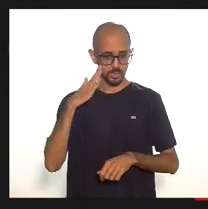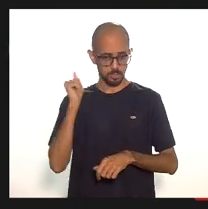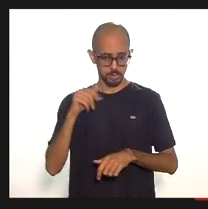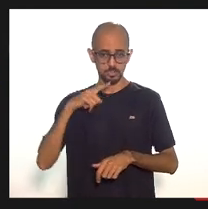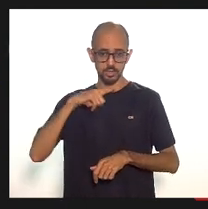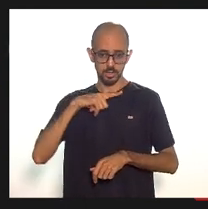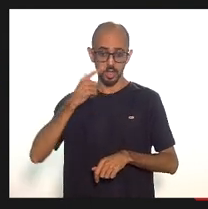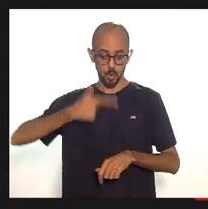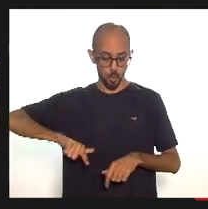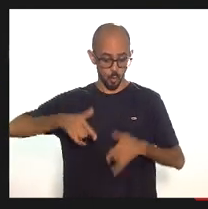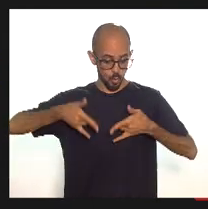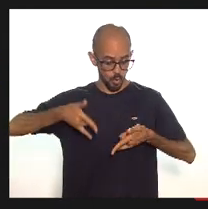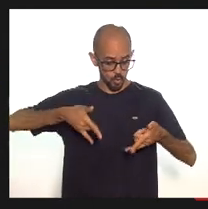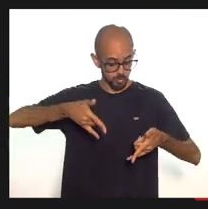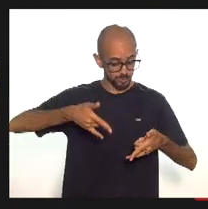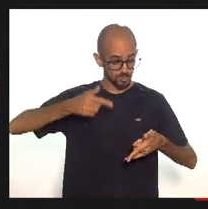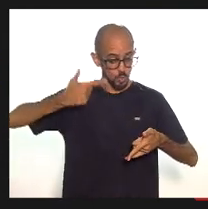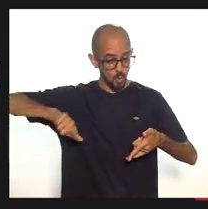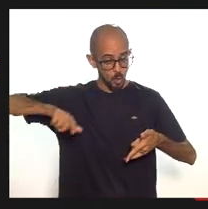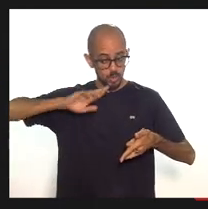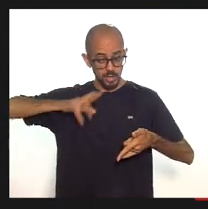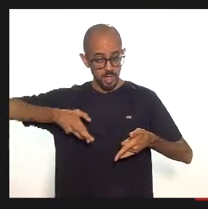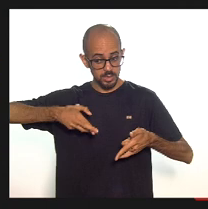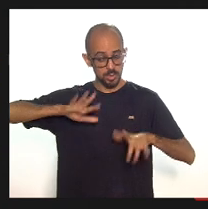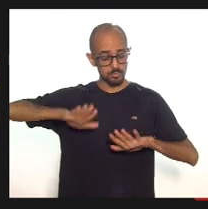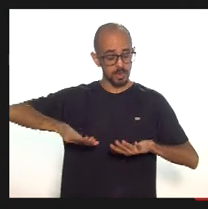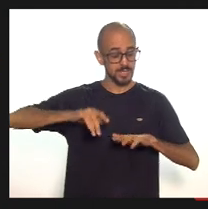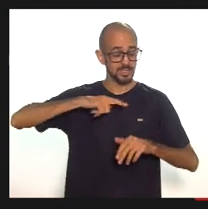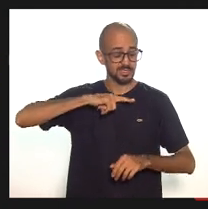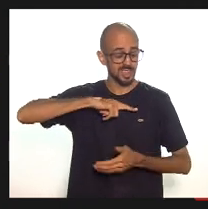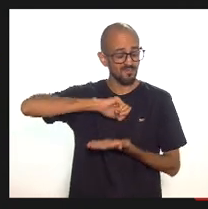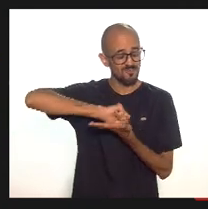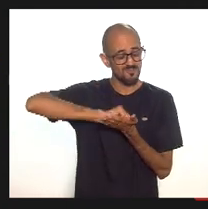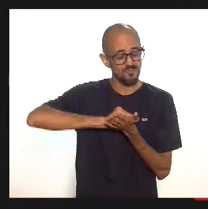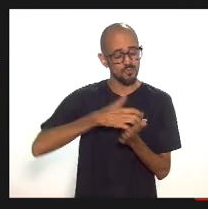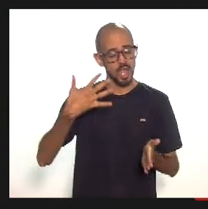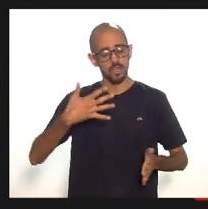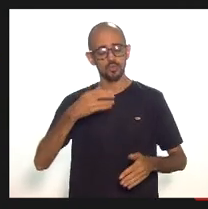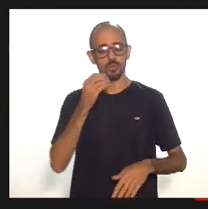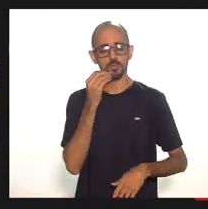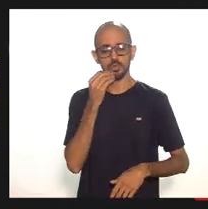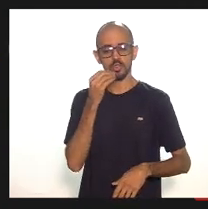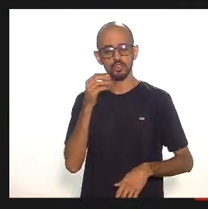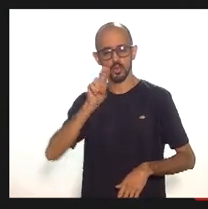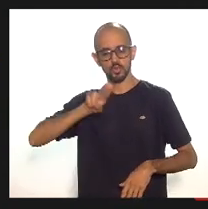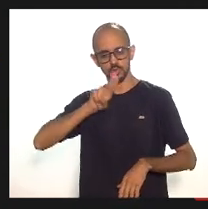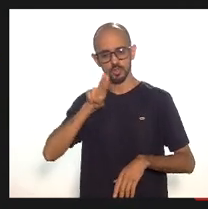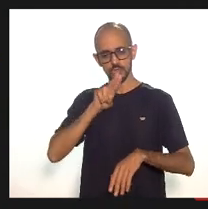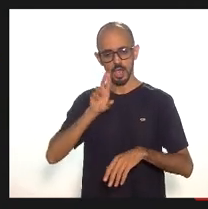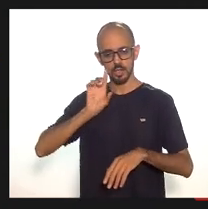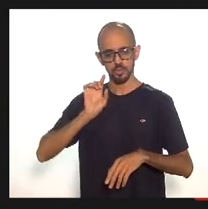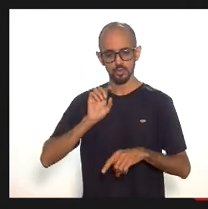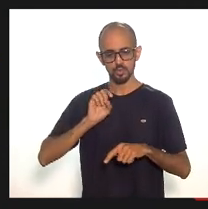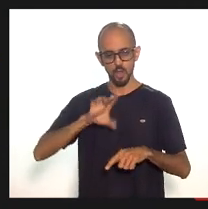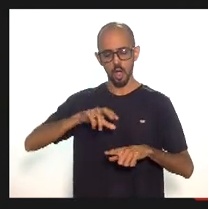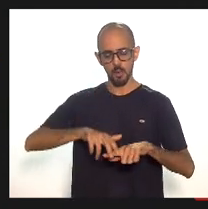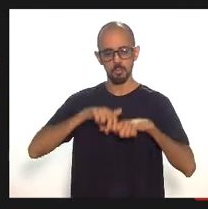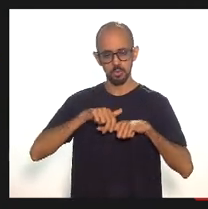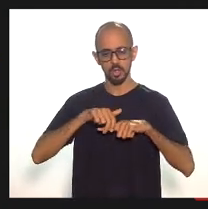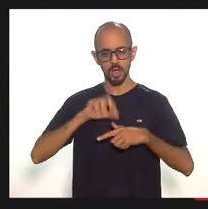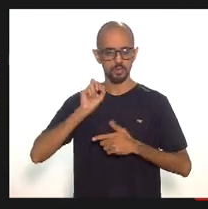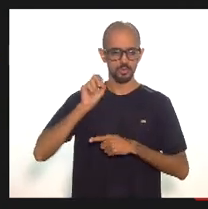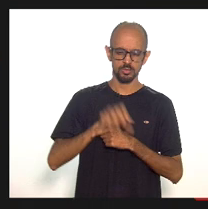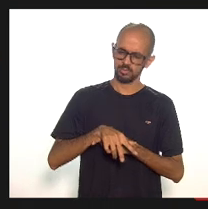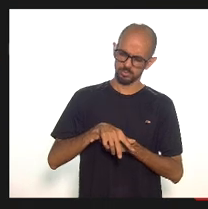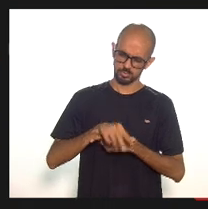leitos desativados por outras razões, mas são centenas que poderiam ser utilizados somente por